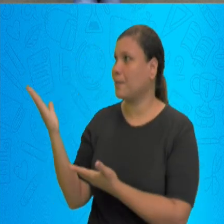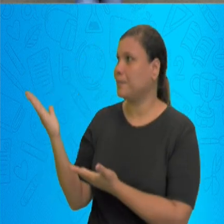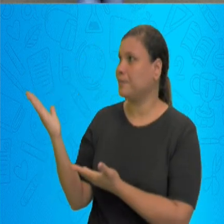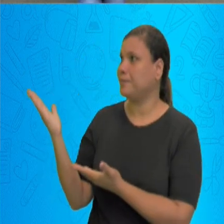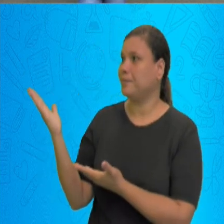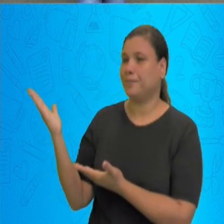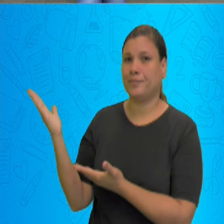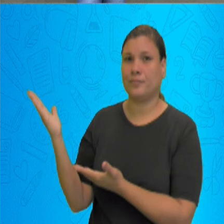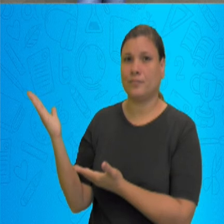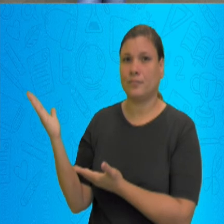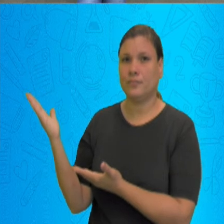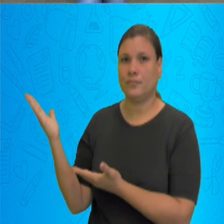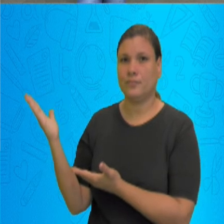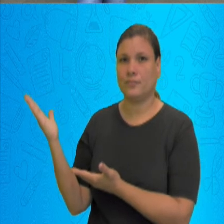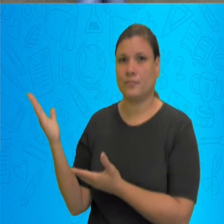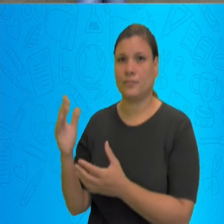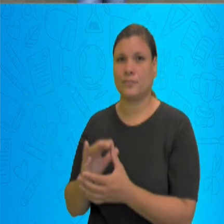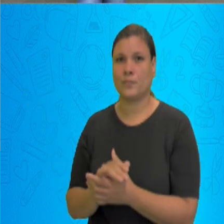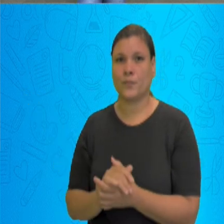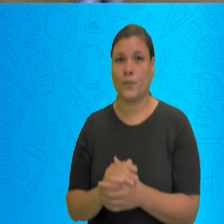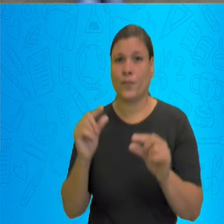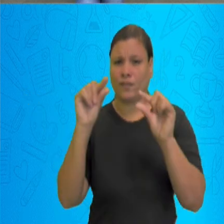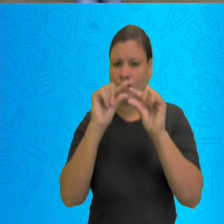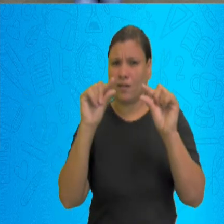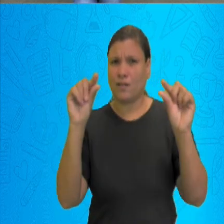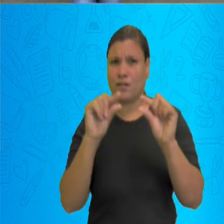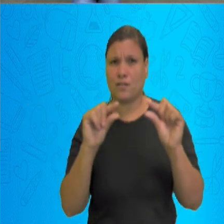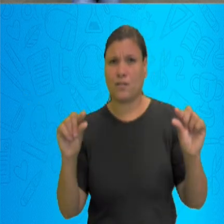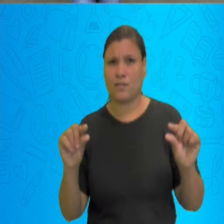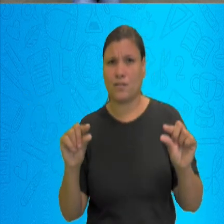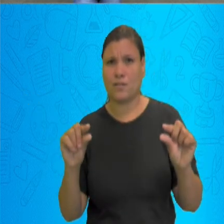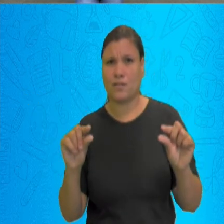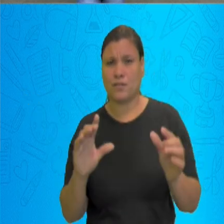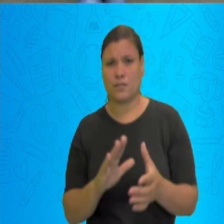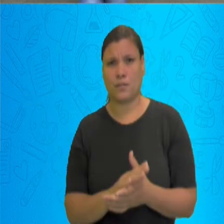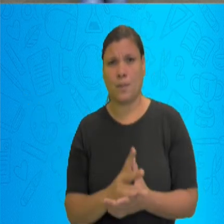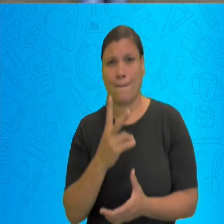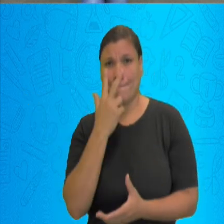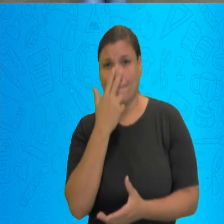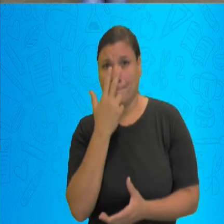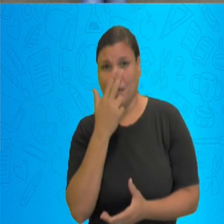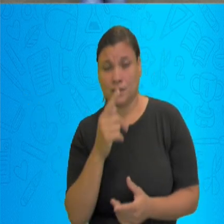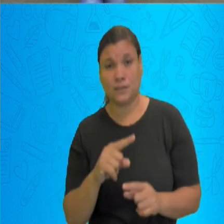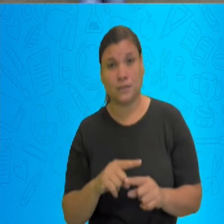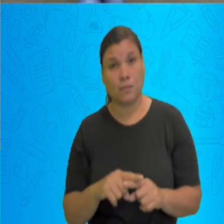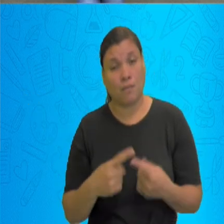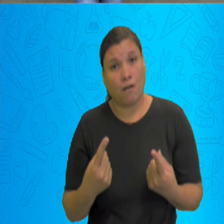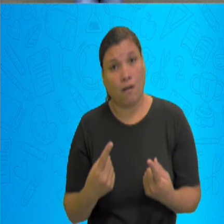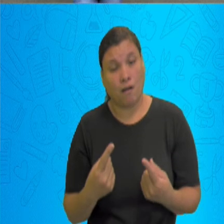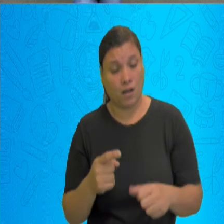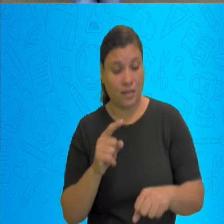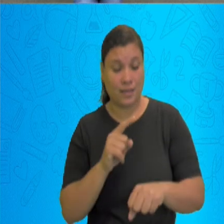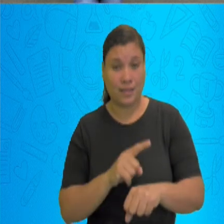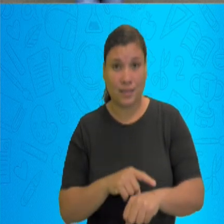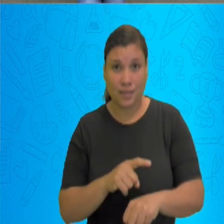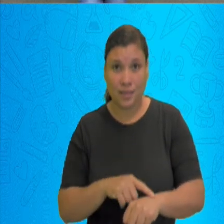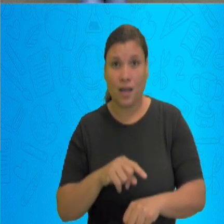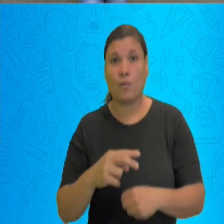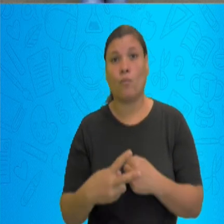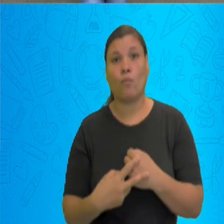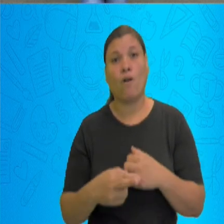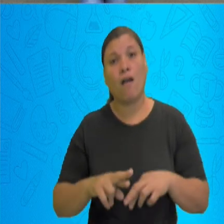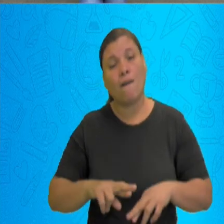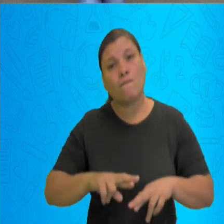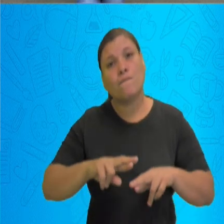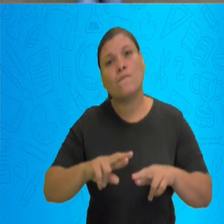informal, nós fazemos uma utilização dos verbos de forma composta, uma locução,